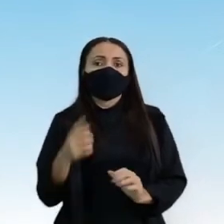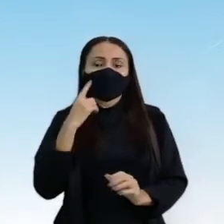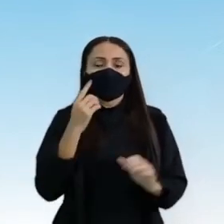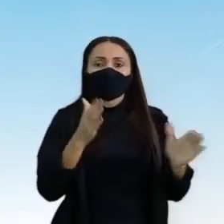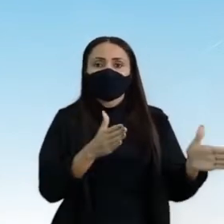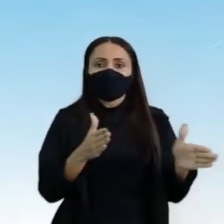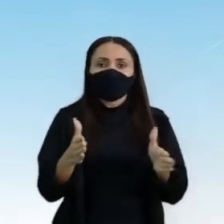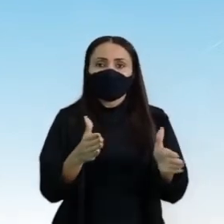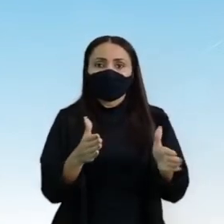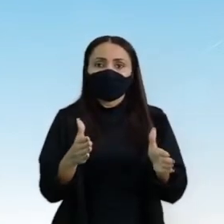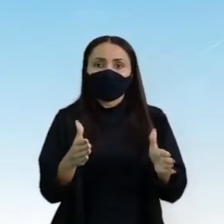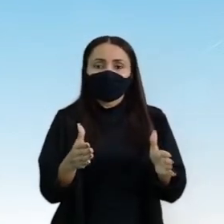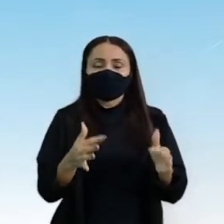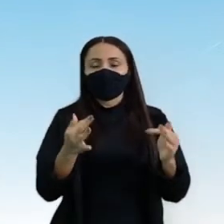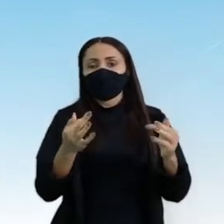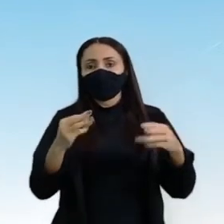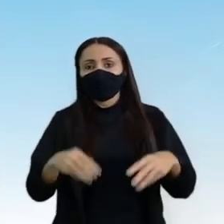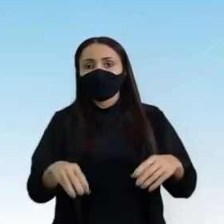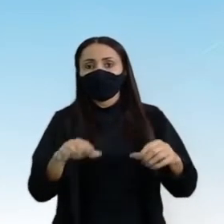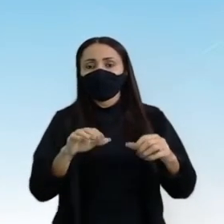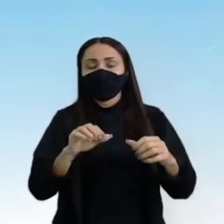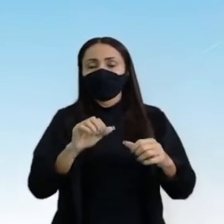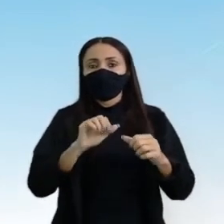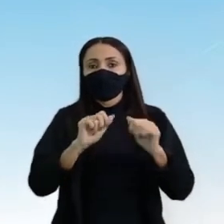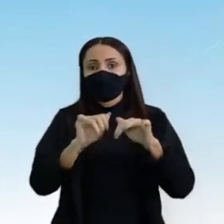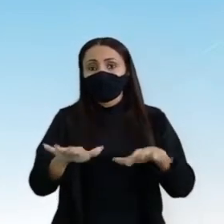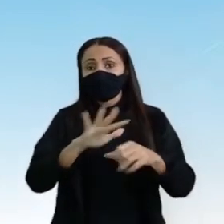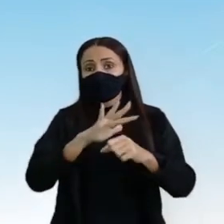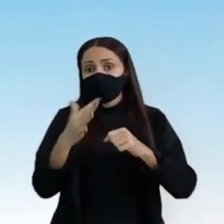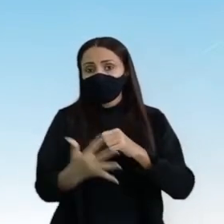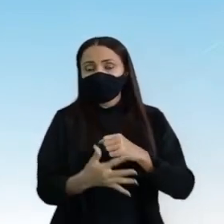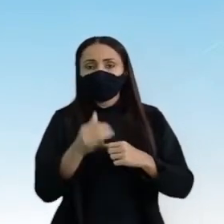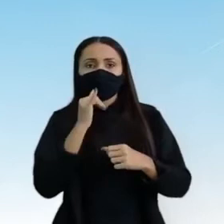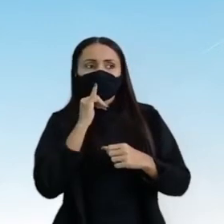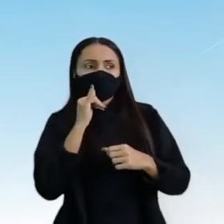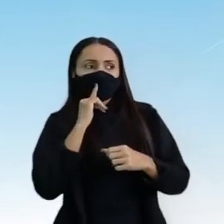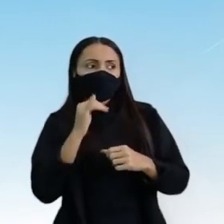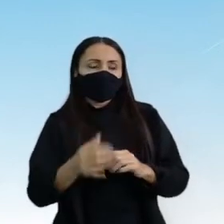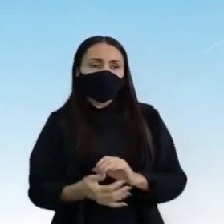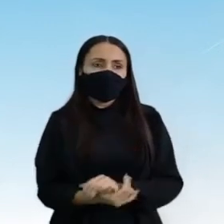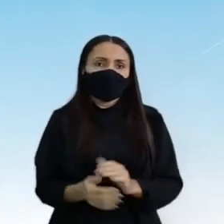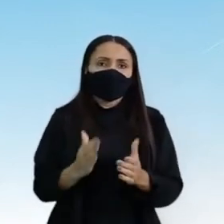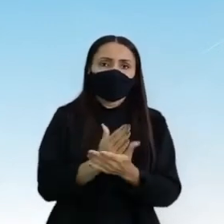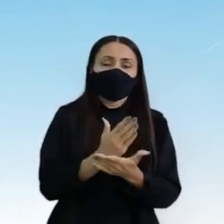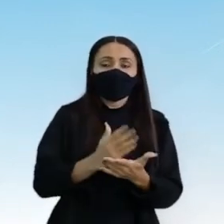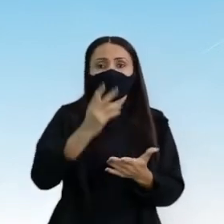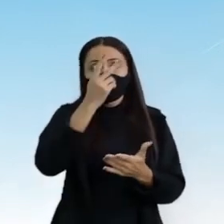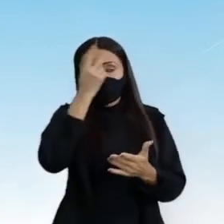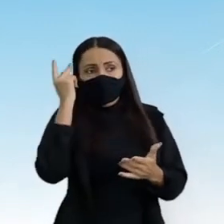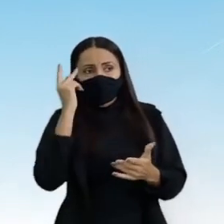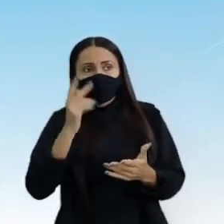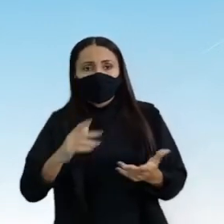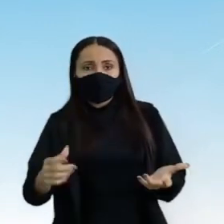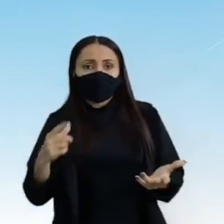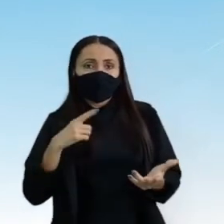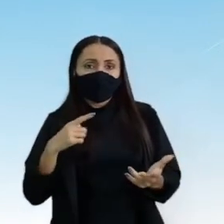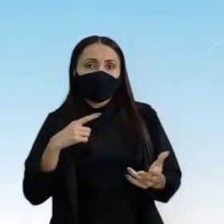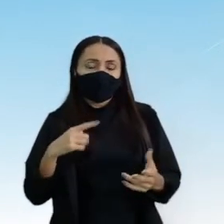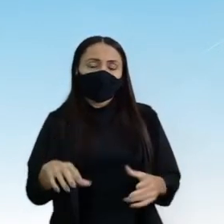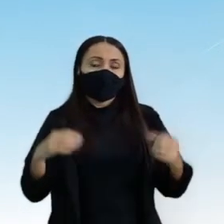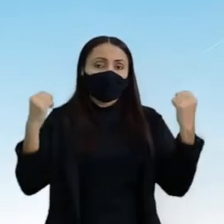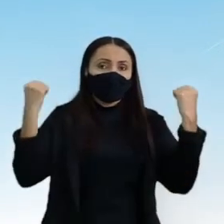de término de uma pandemia, por exemplo, mas já se constatou que as pessoas que têm atividade